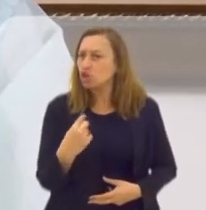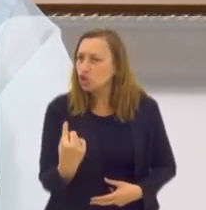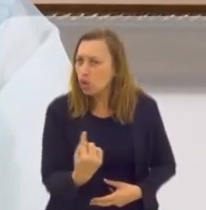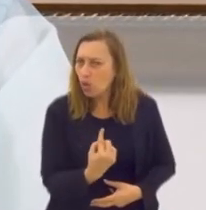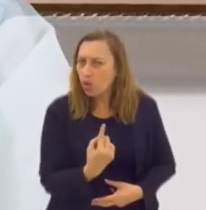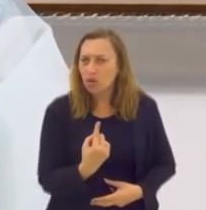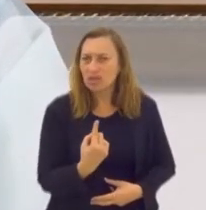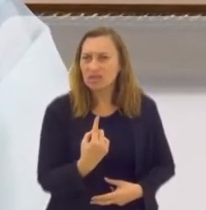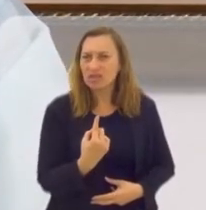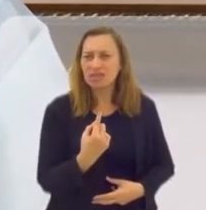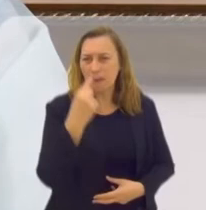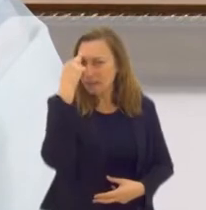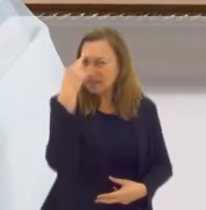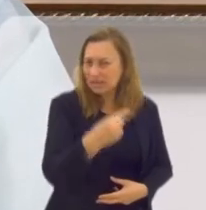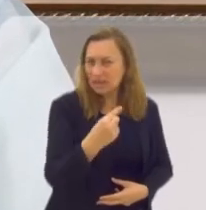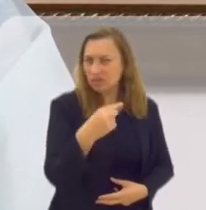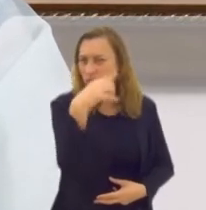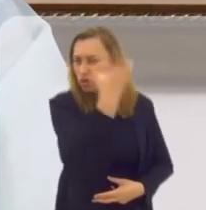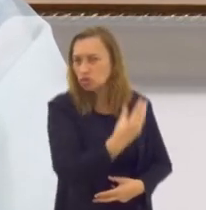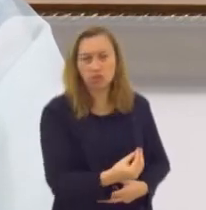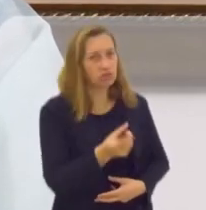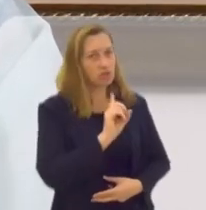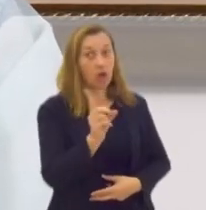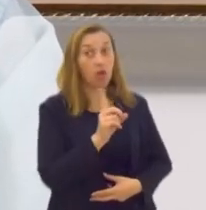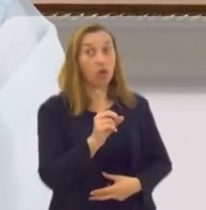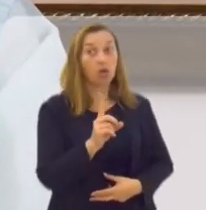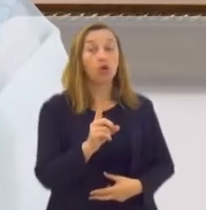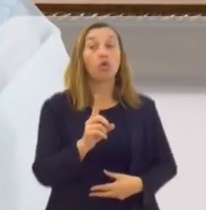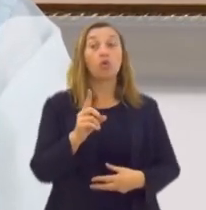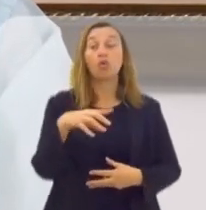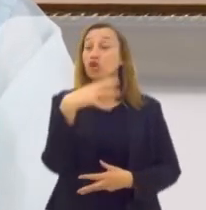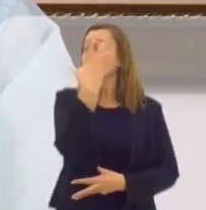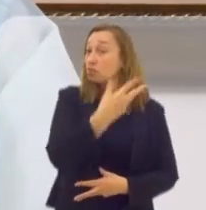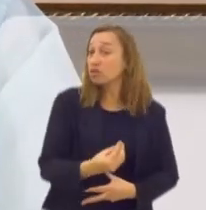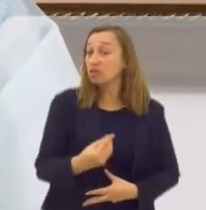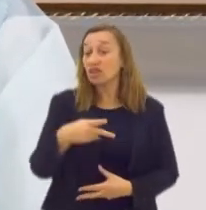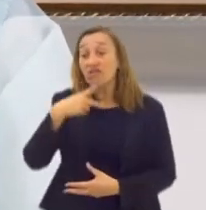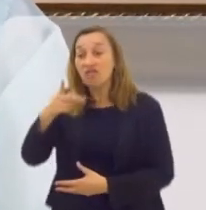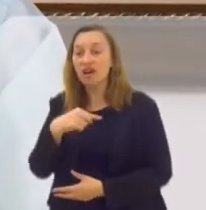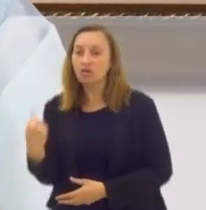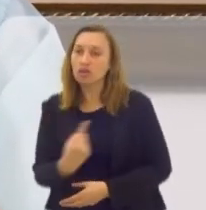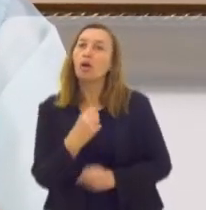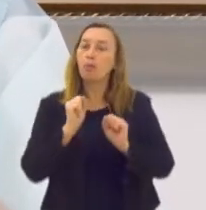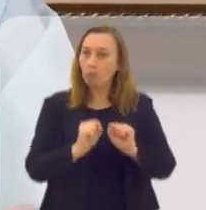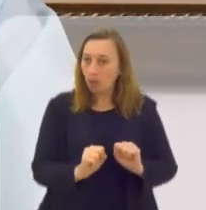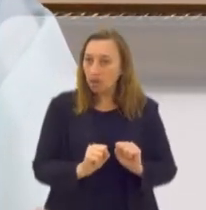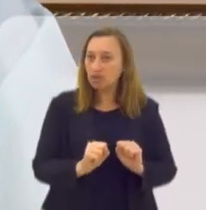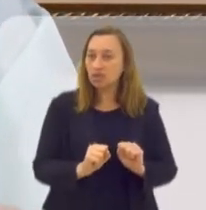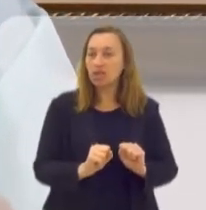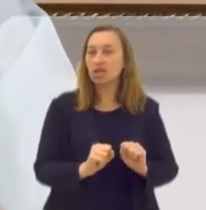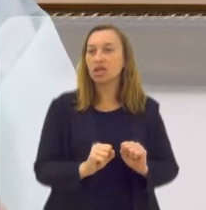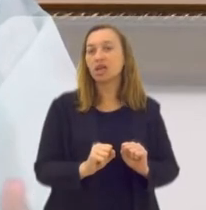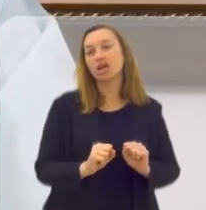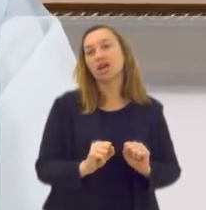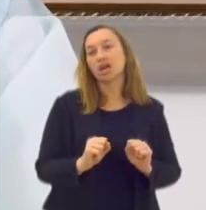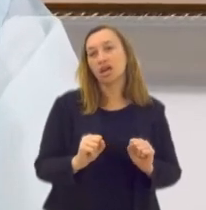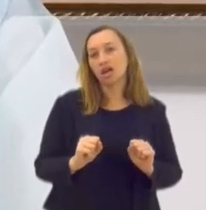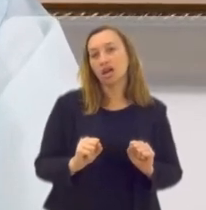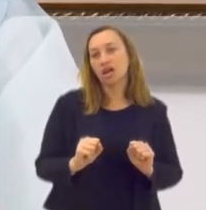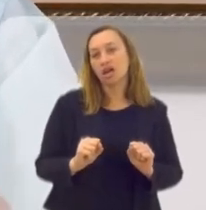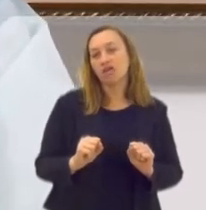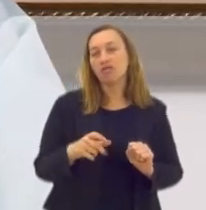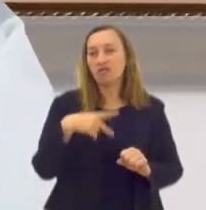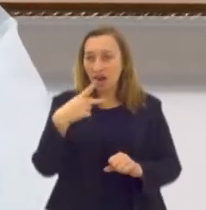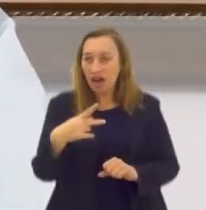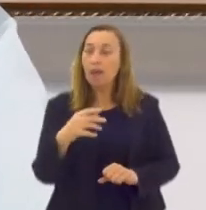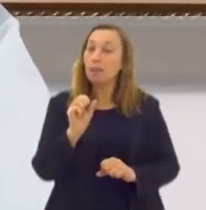nós que evocamos os espíritos se comunicam conosco. Pode haver evocação? Pode, num caso ou